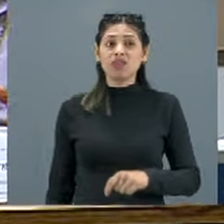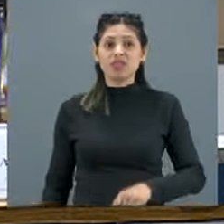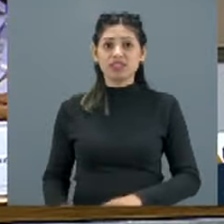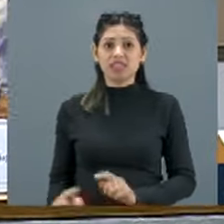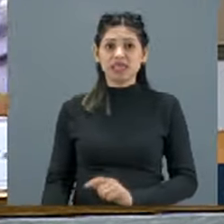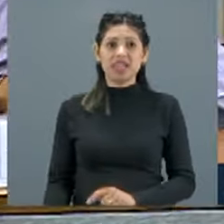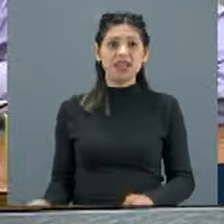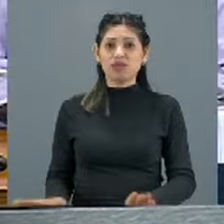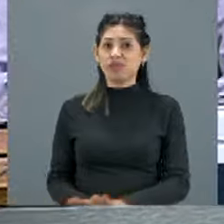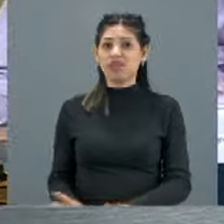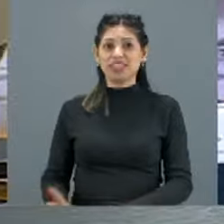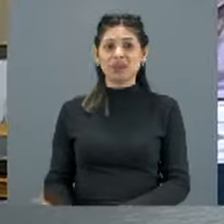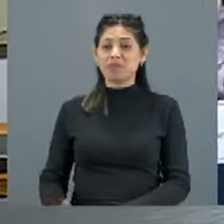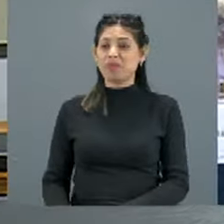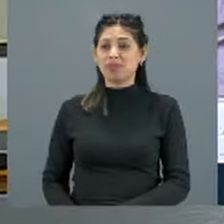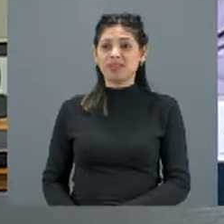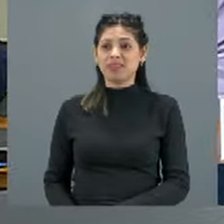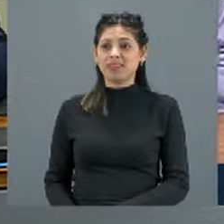existe, só tem conhecimento disso. Eu nunca.